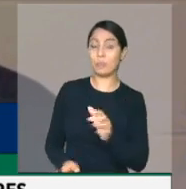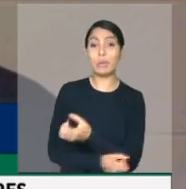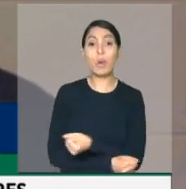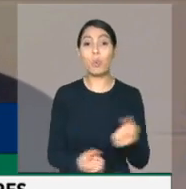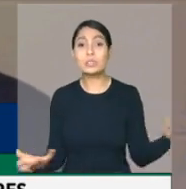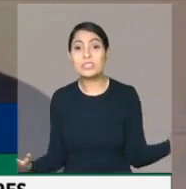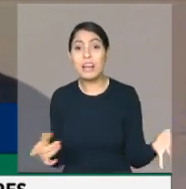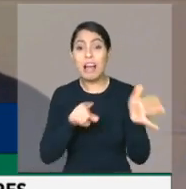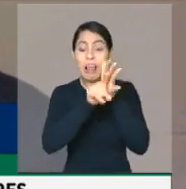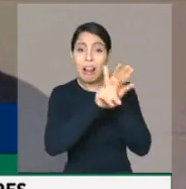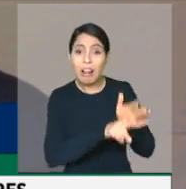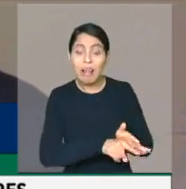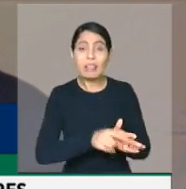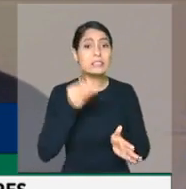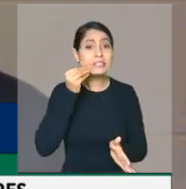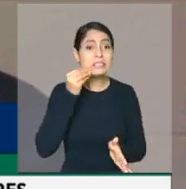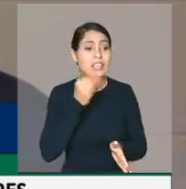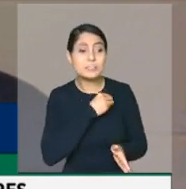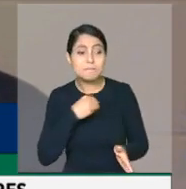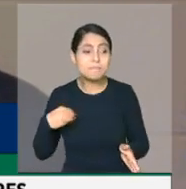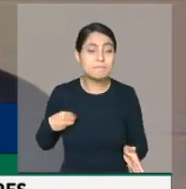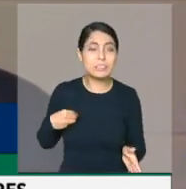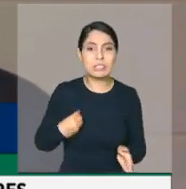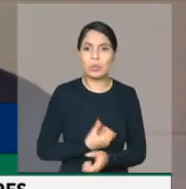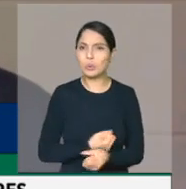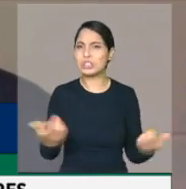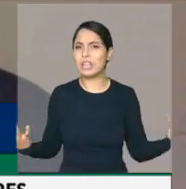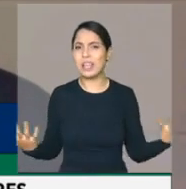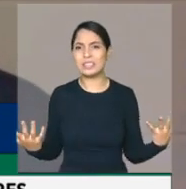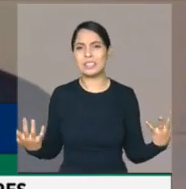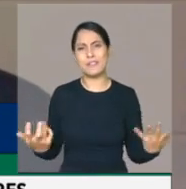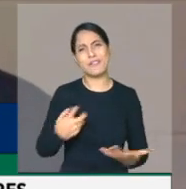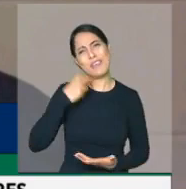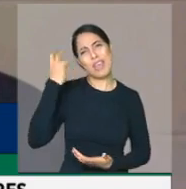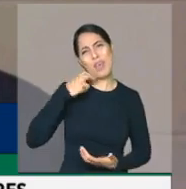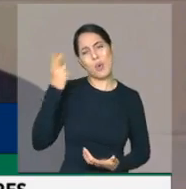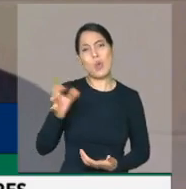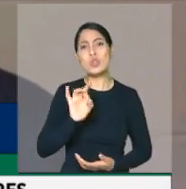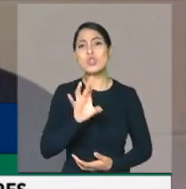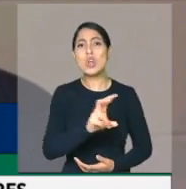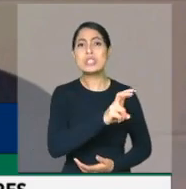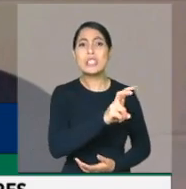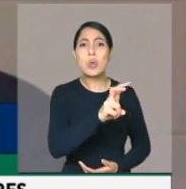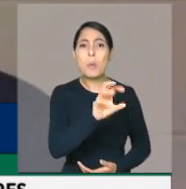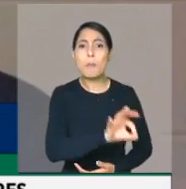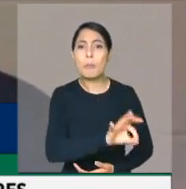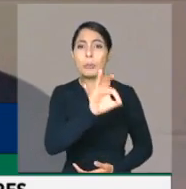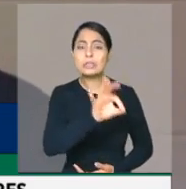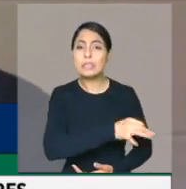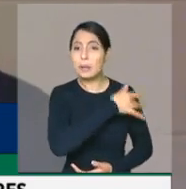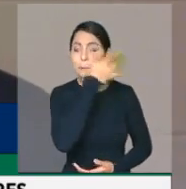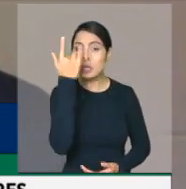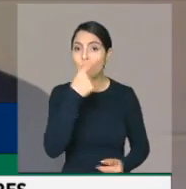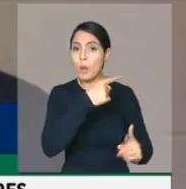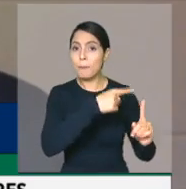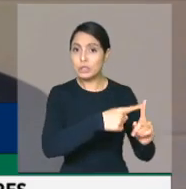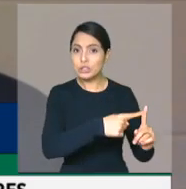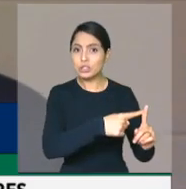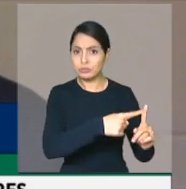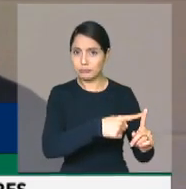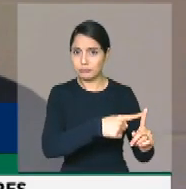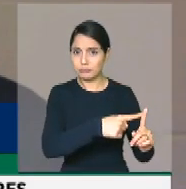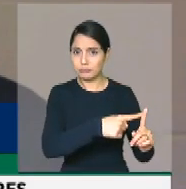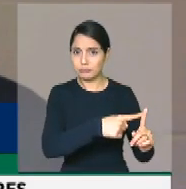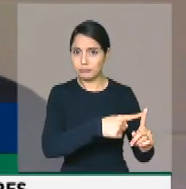é uma vergonha o número de testes no Brasil. Mais do que 5% de positivos entre os